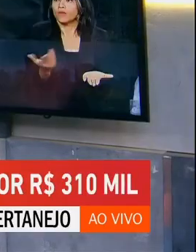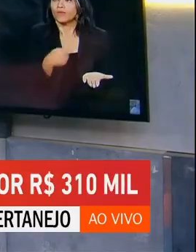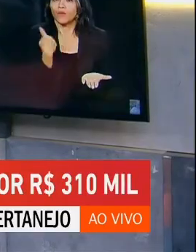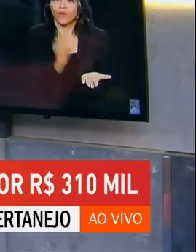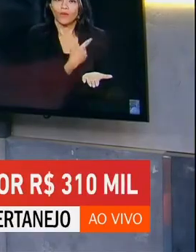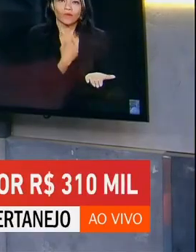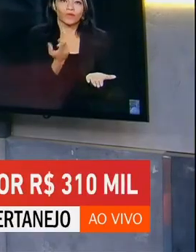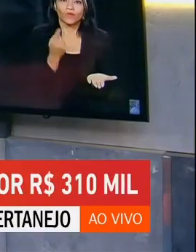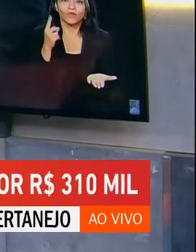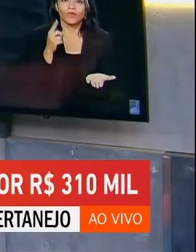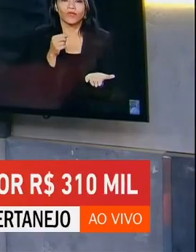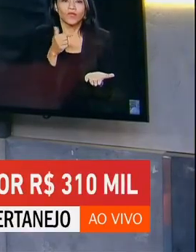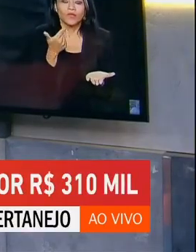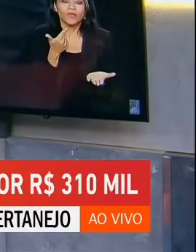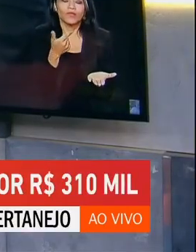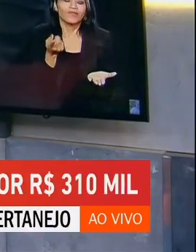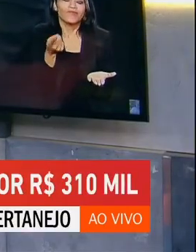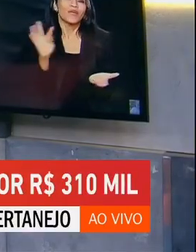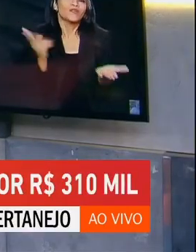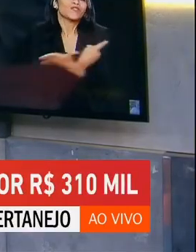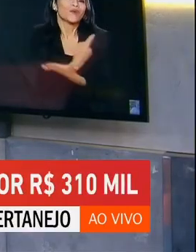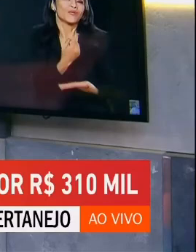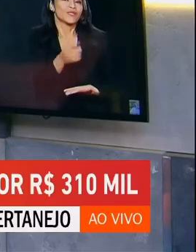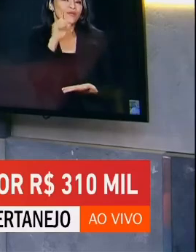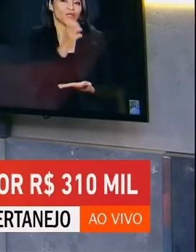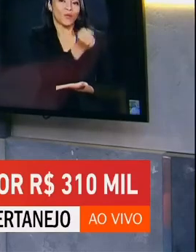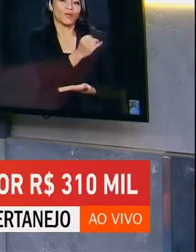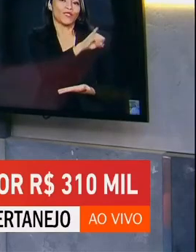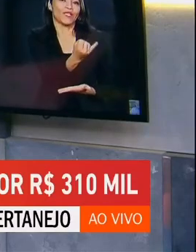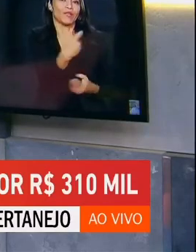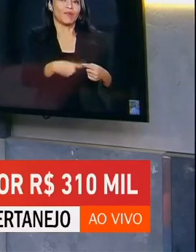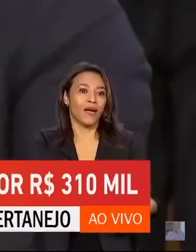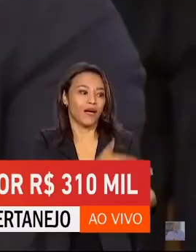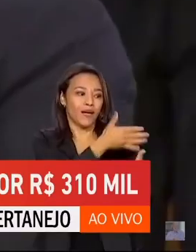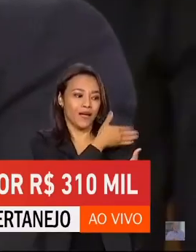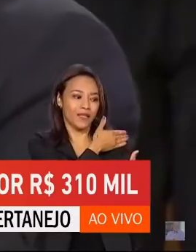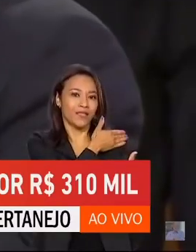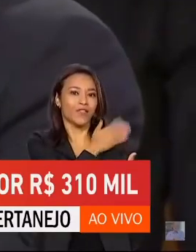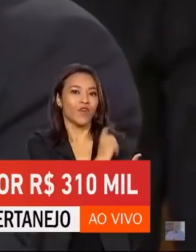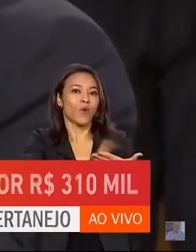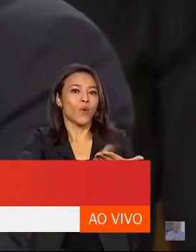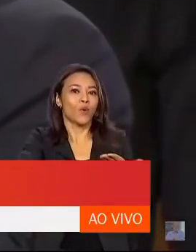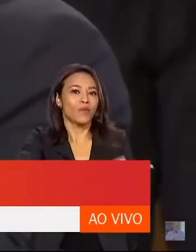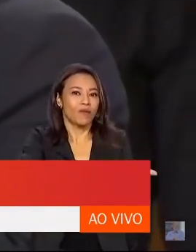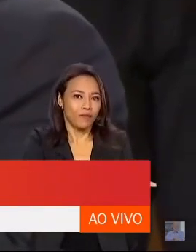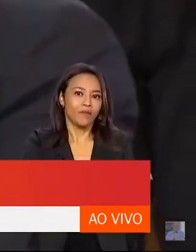ao vivo, direto do Supremo Tribunal Federal, a gente acompanha aqui a fala do ministro. Pelas